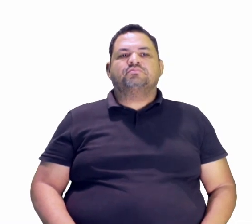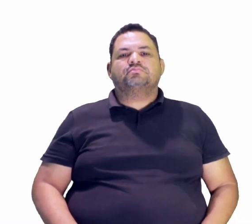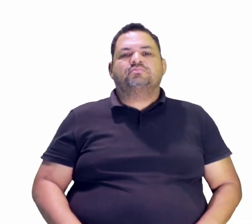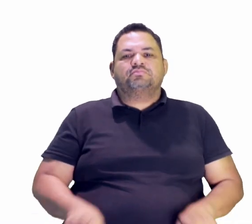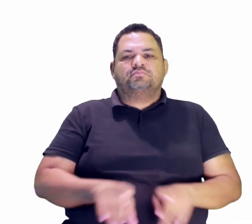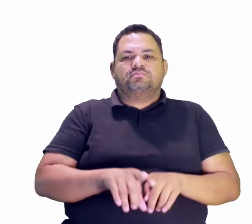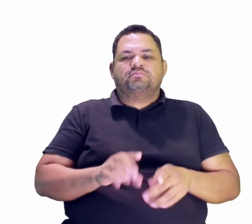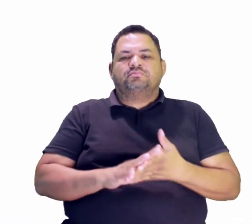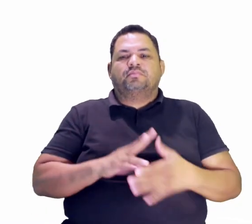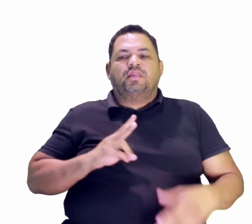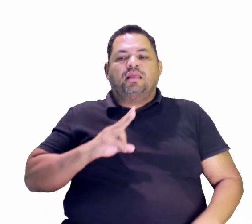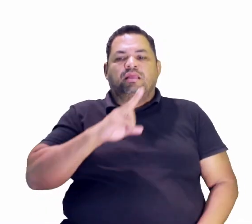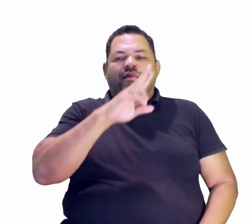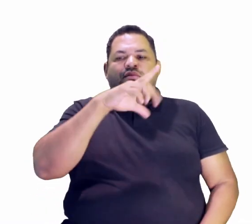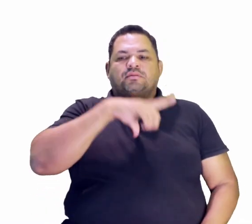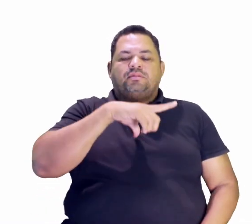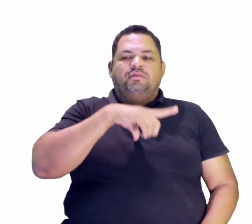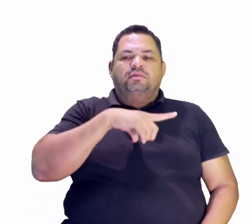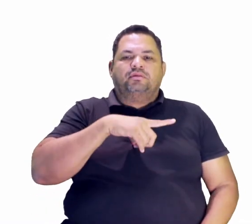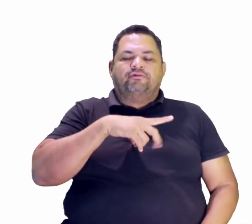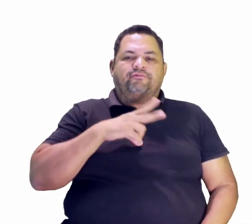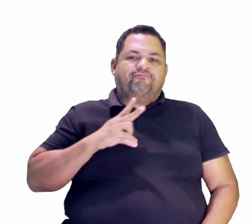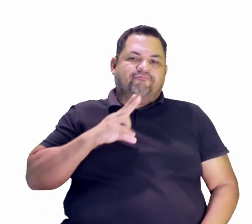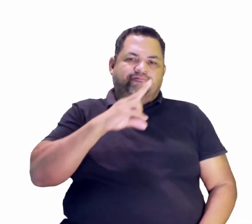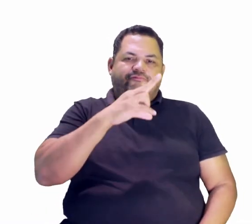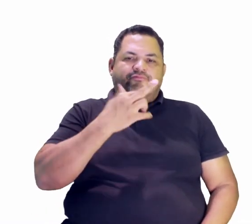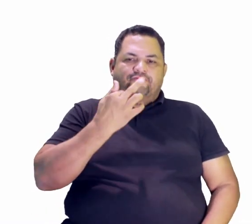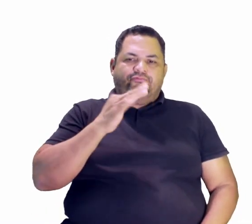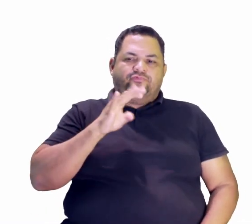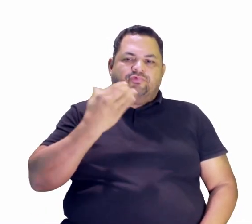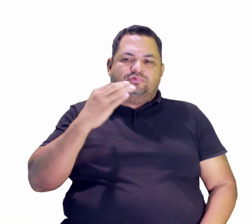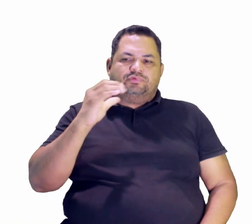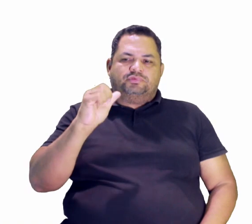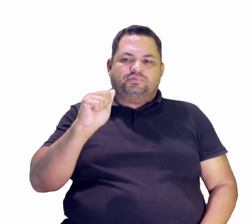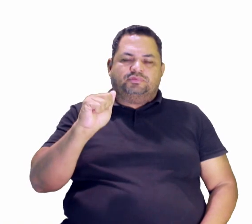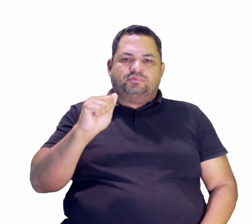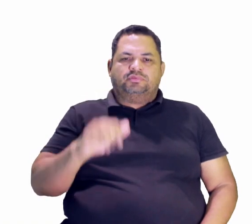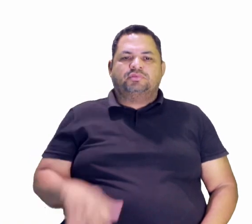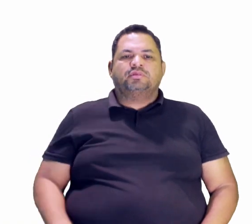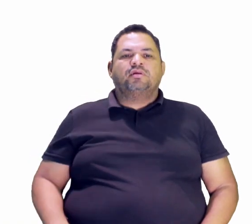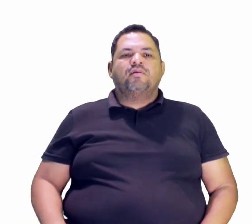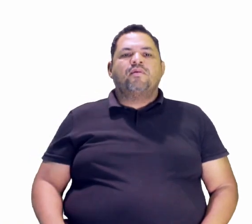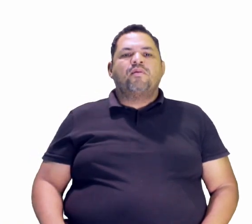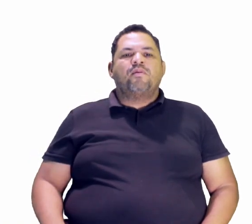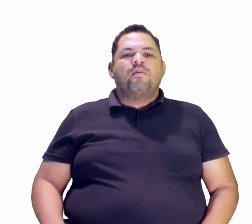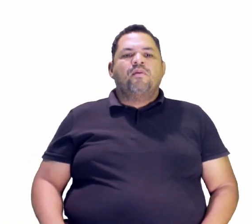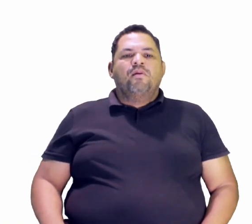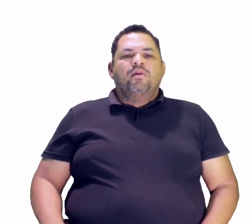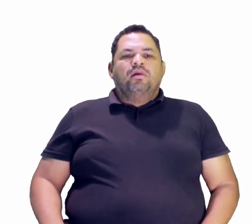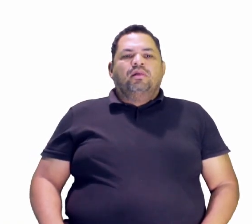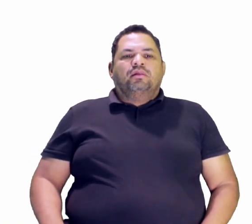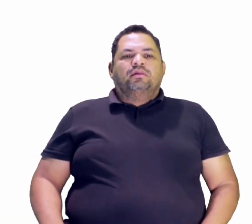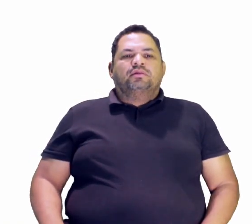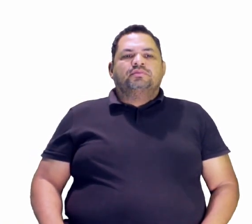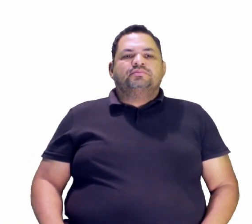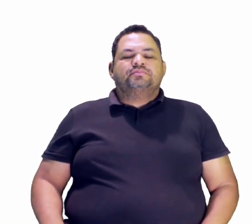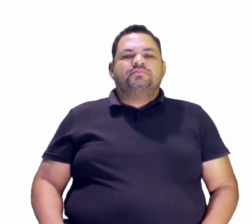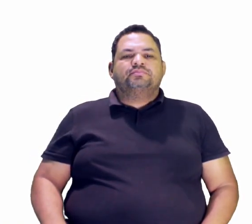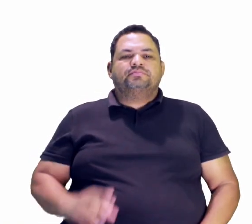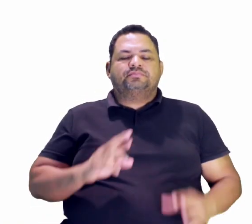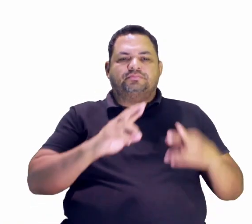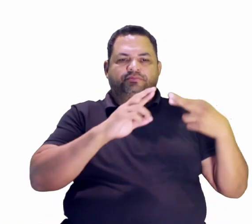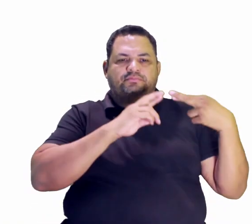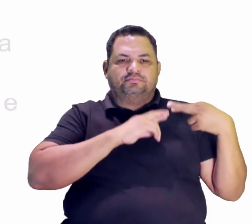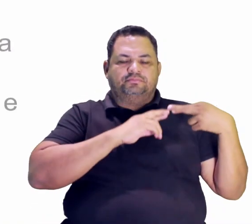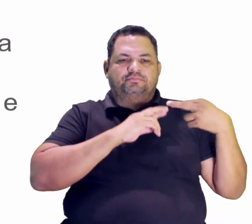grandeza vetorial que nós vamos estudar é a força. Força é uma grandeza interessante. Ela é responsável